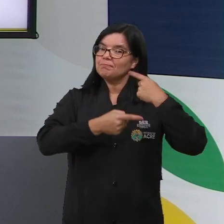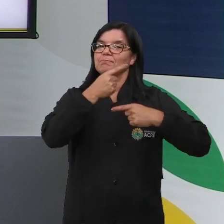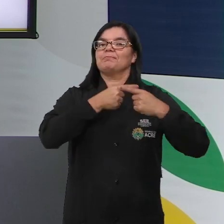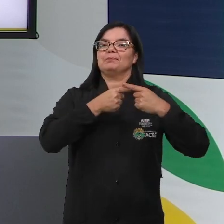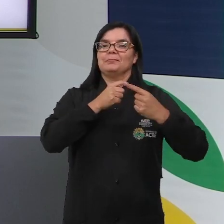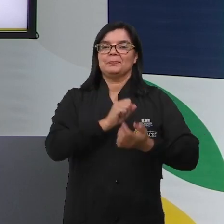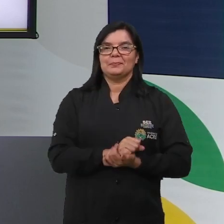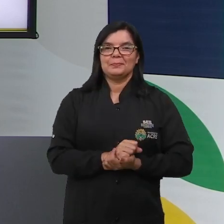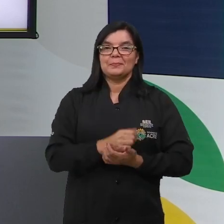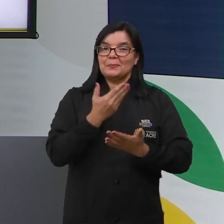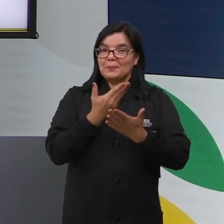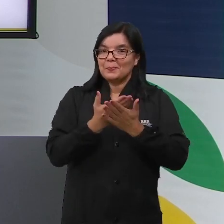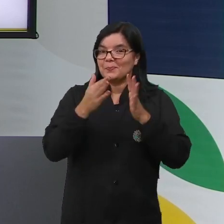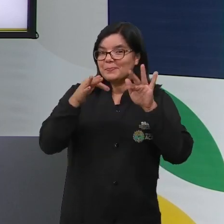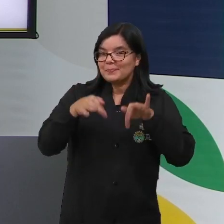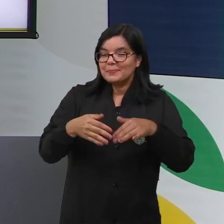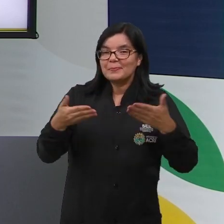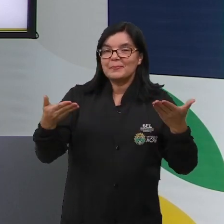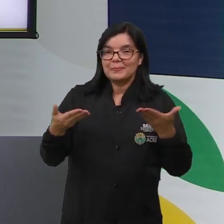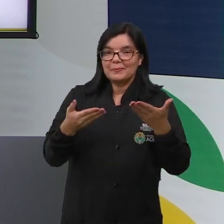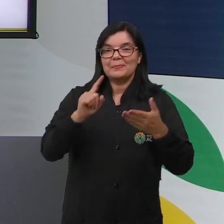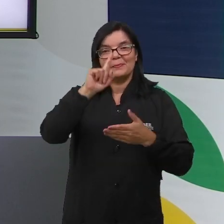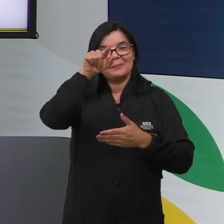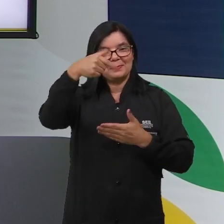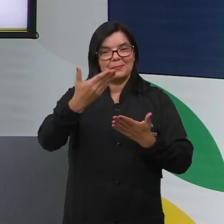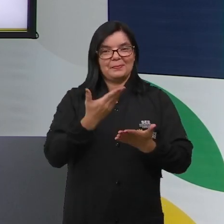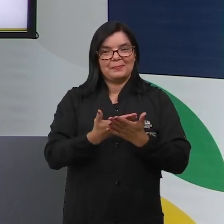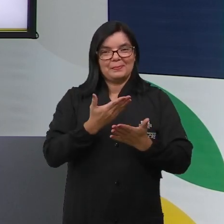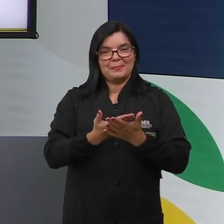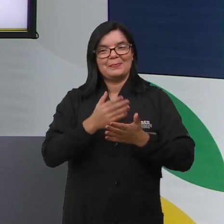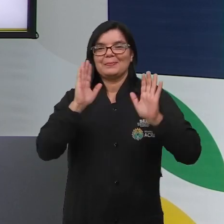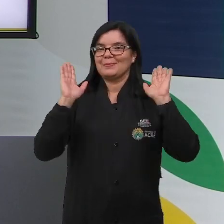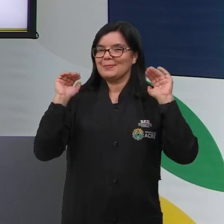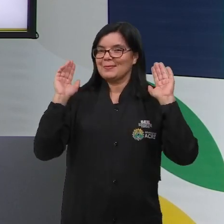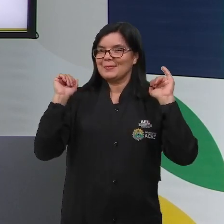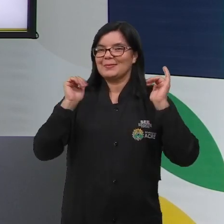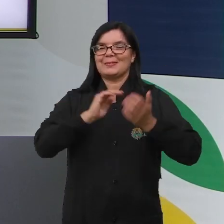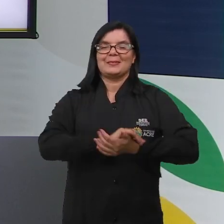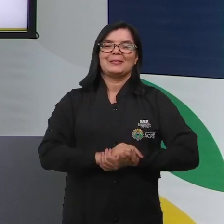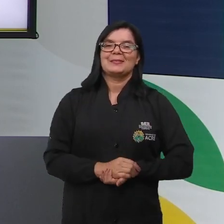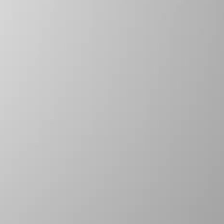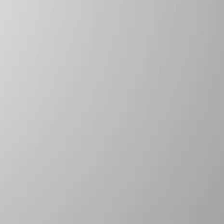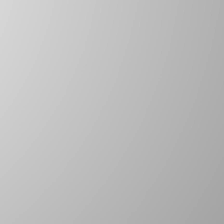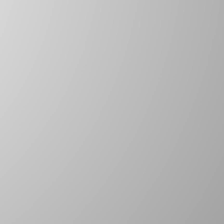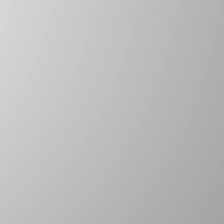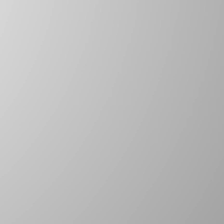esperado. A nossa aula fica por aqui. Eu te vejo na próxima. Tchau!